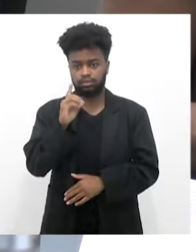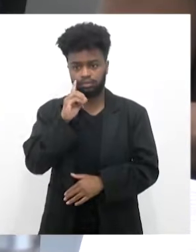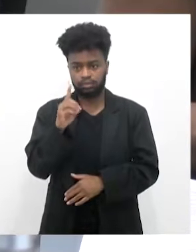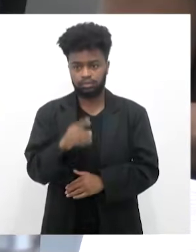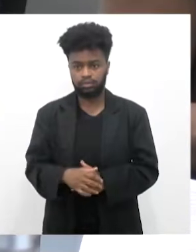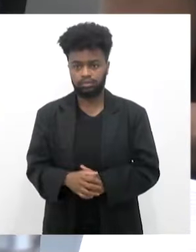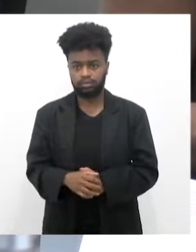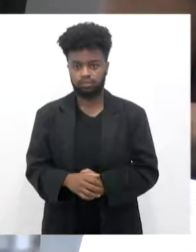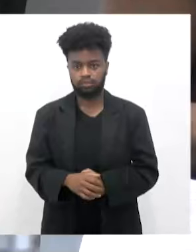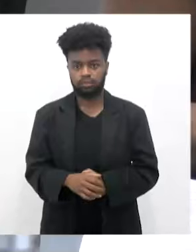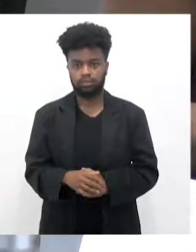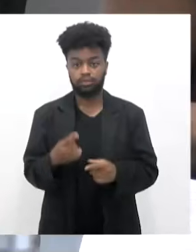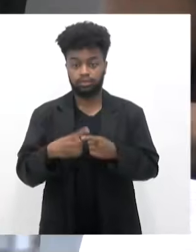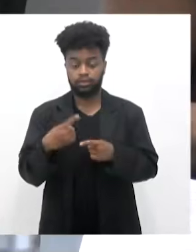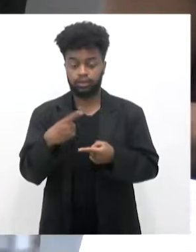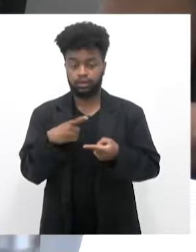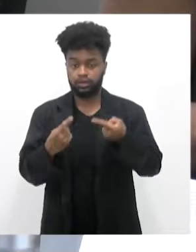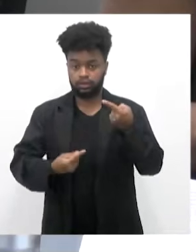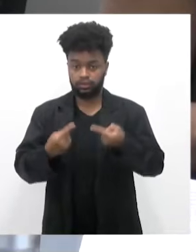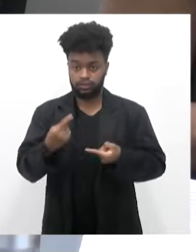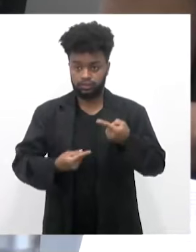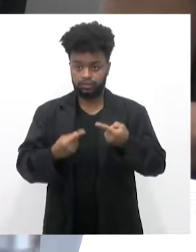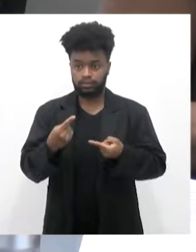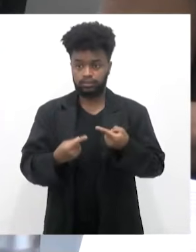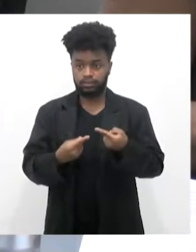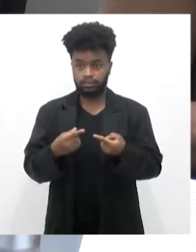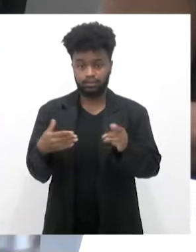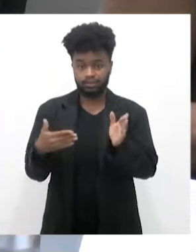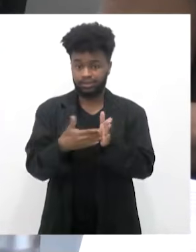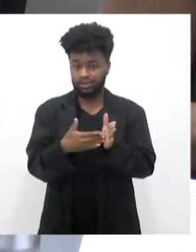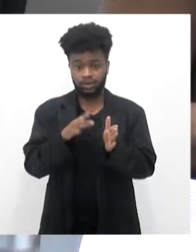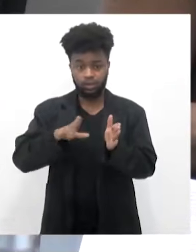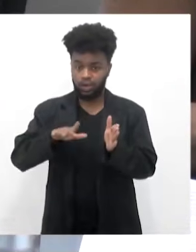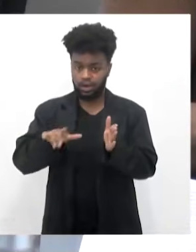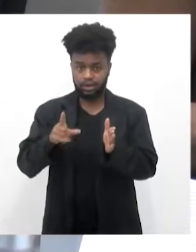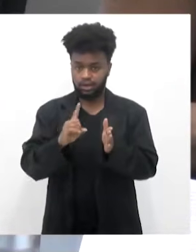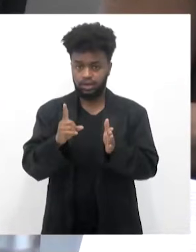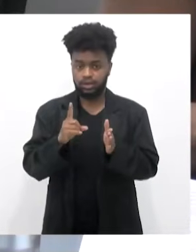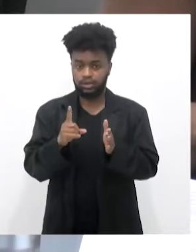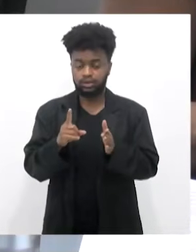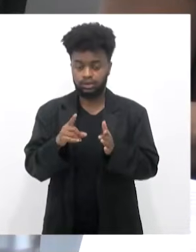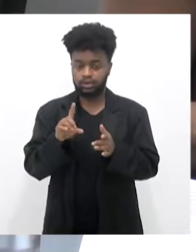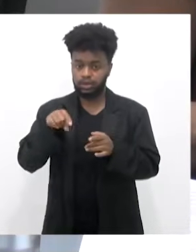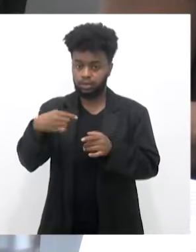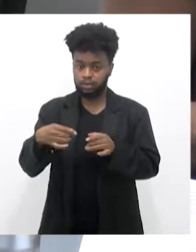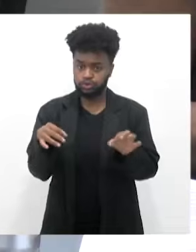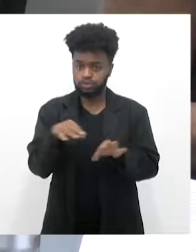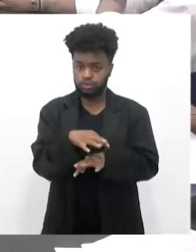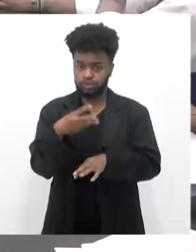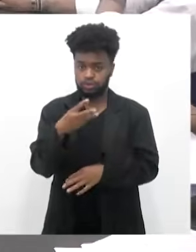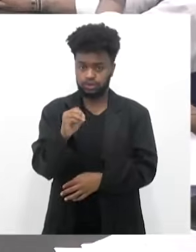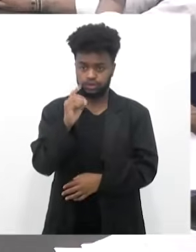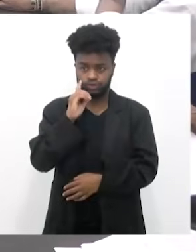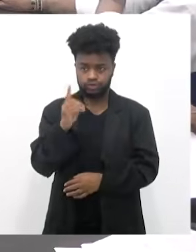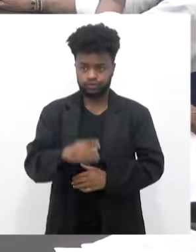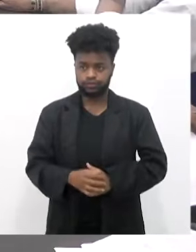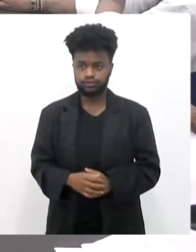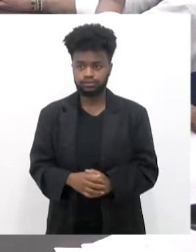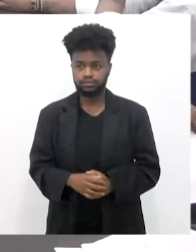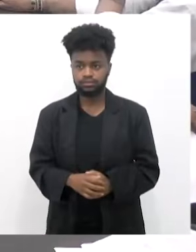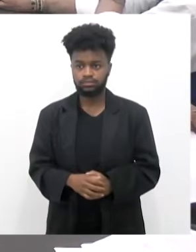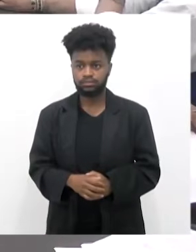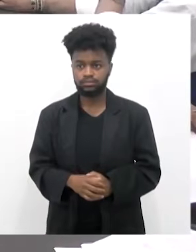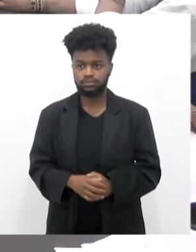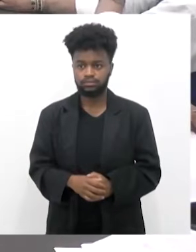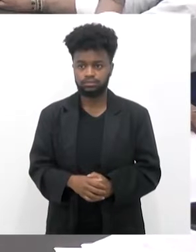essa discussão redação até, porque fica igual à Constituição. de até, não é de até, é 30 dias depois. Então, olha, na